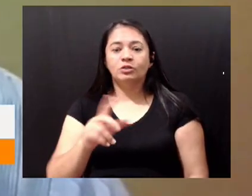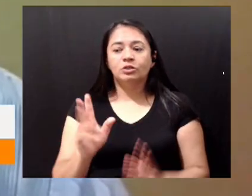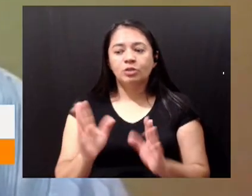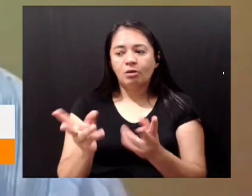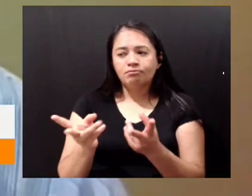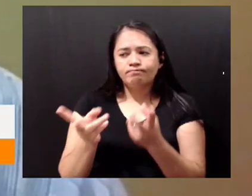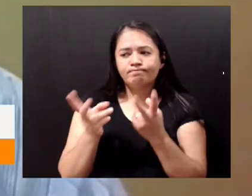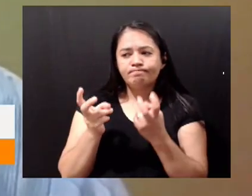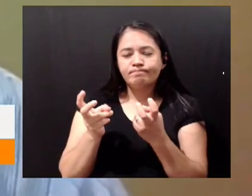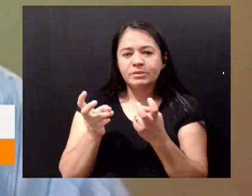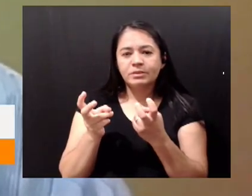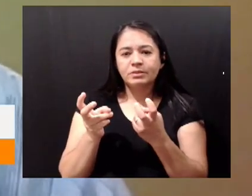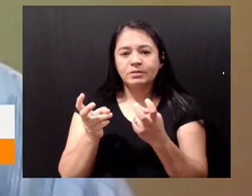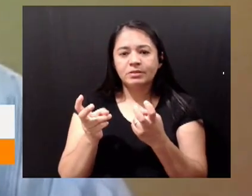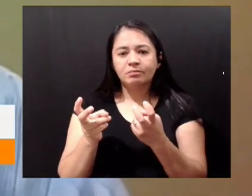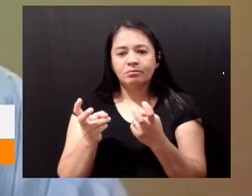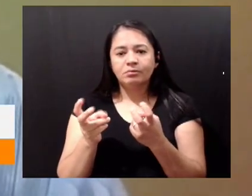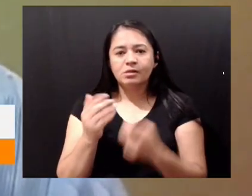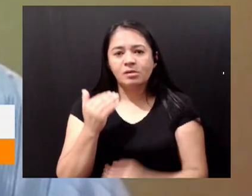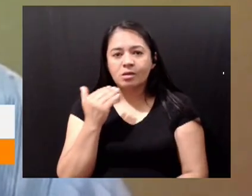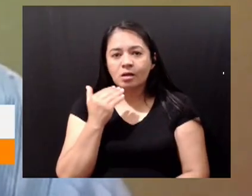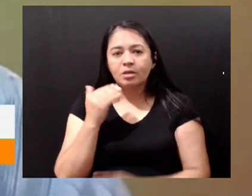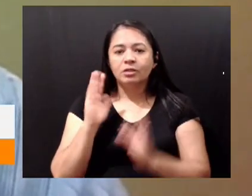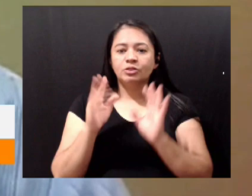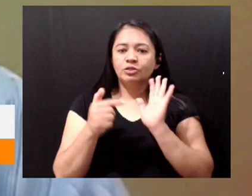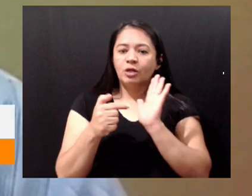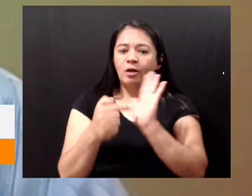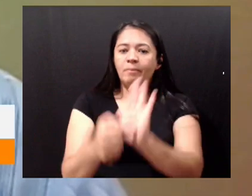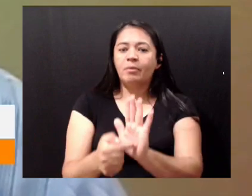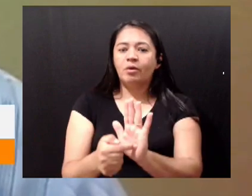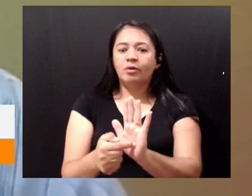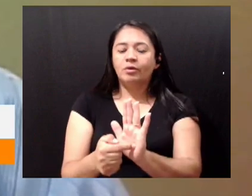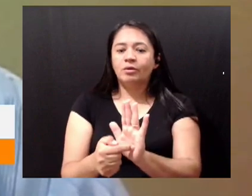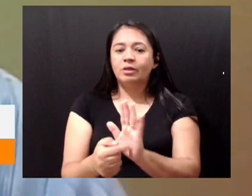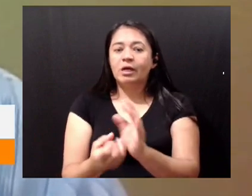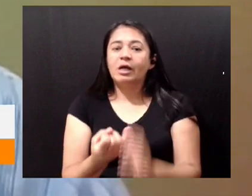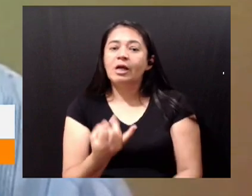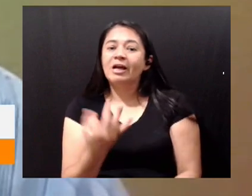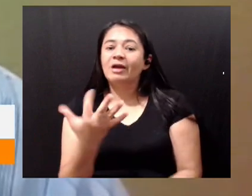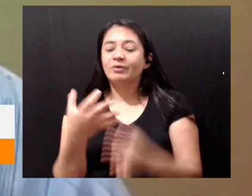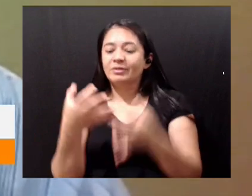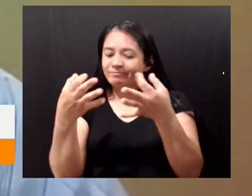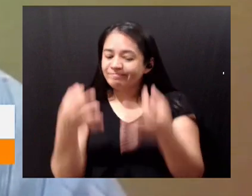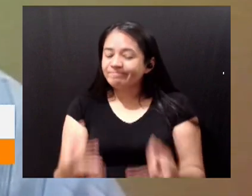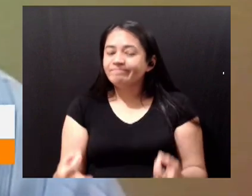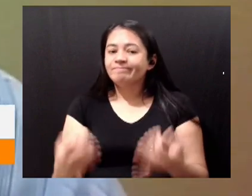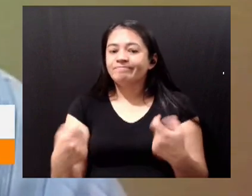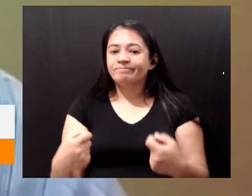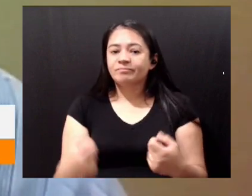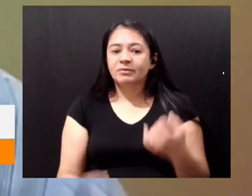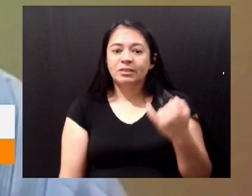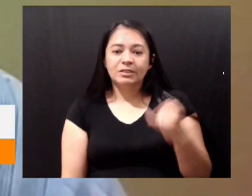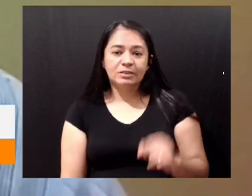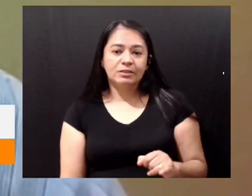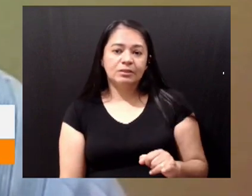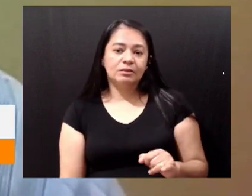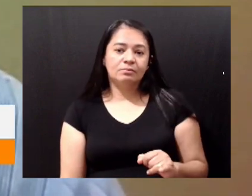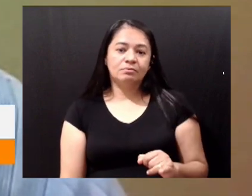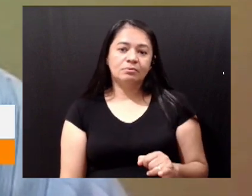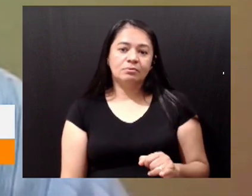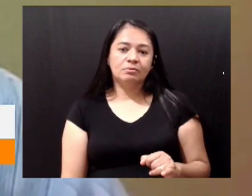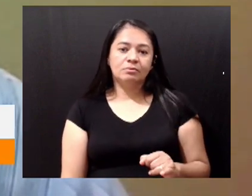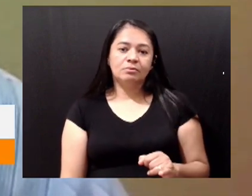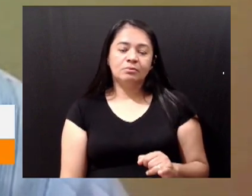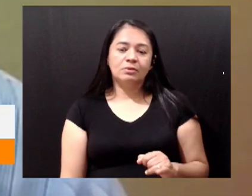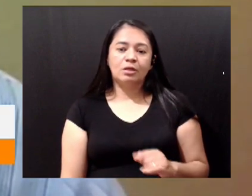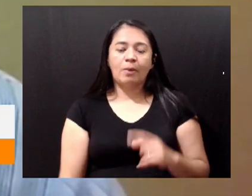aquela deficiência, ele vai indicar a reposição específica necessária, né? Quando isso não quando a própria